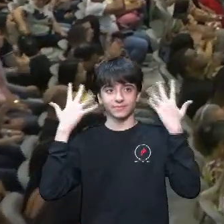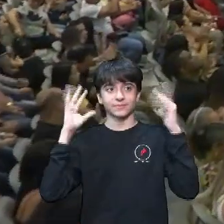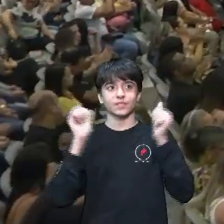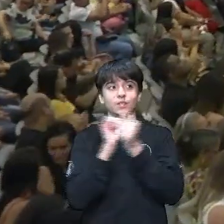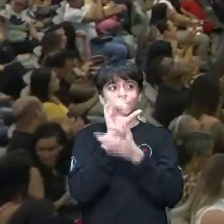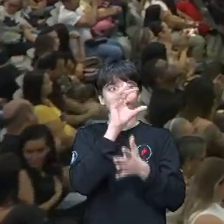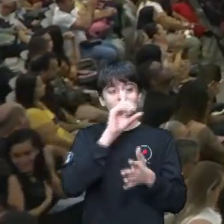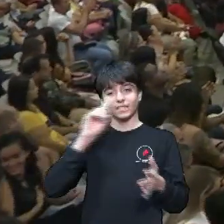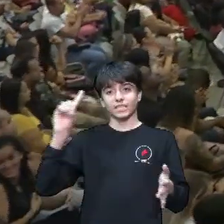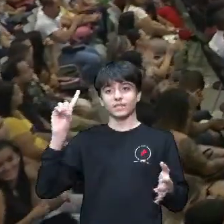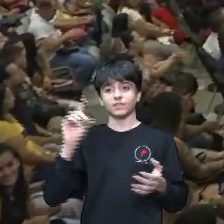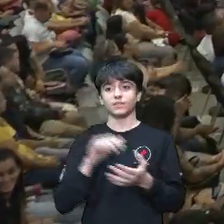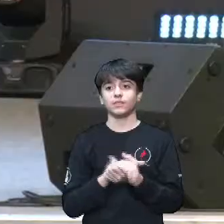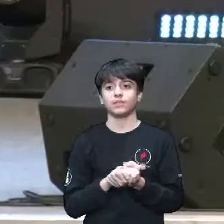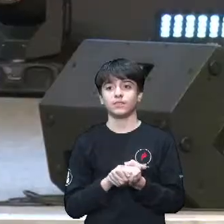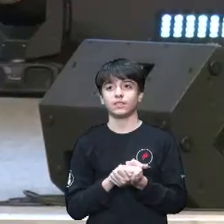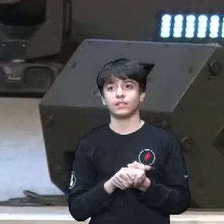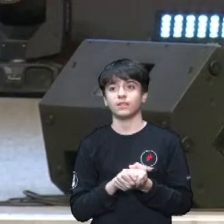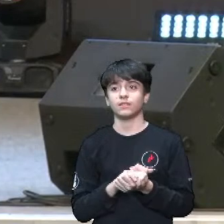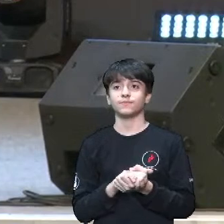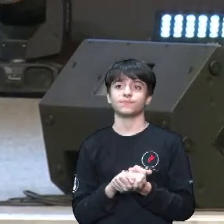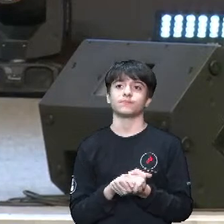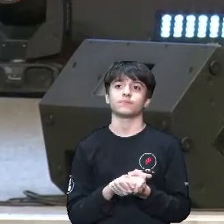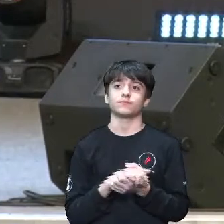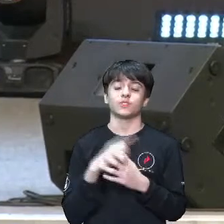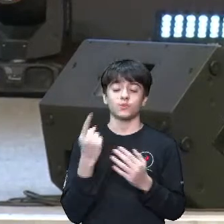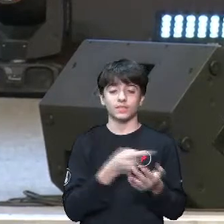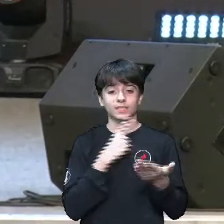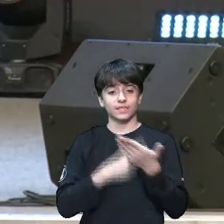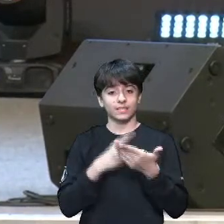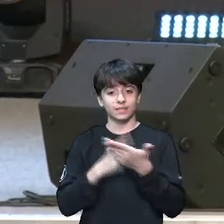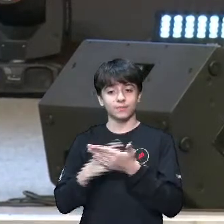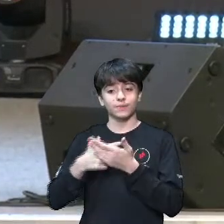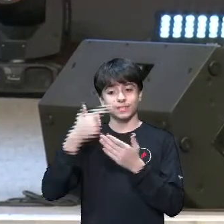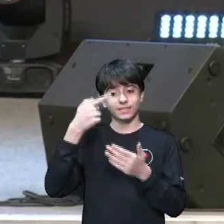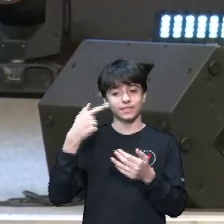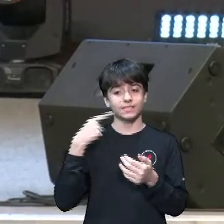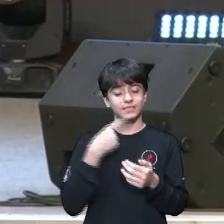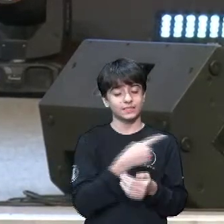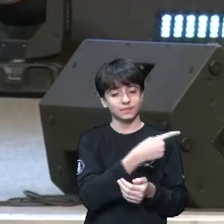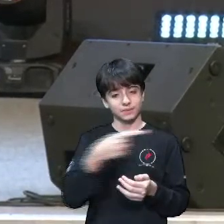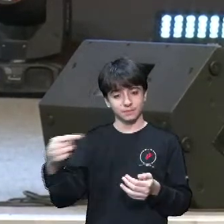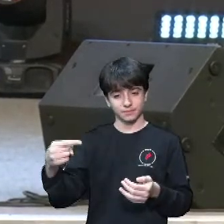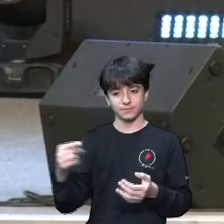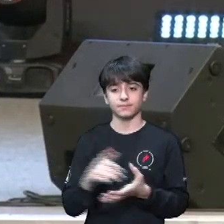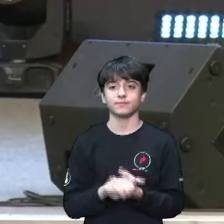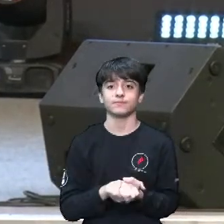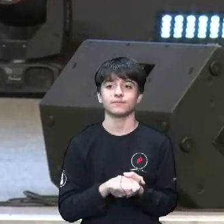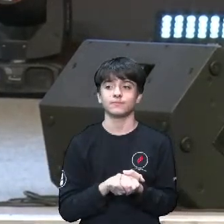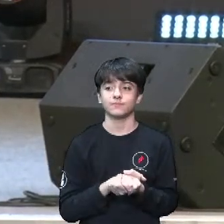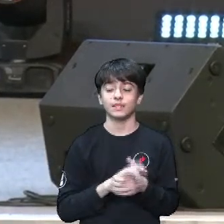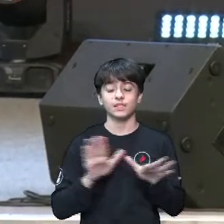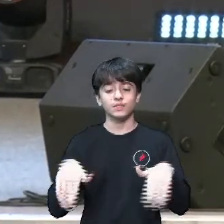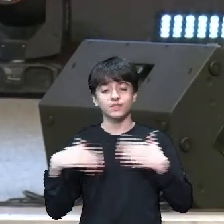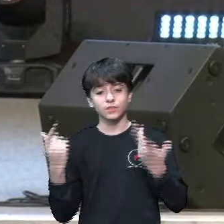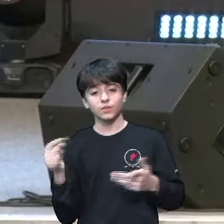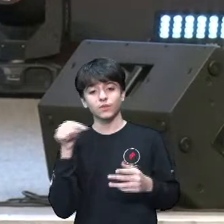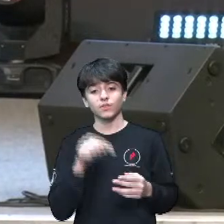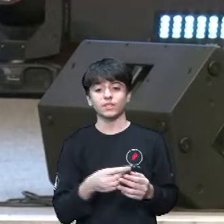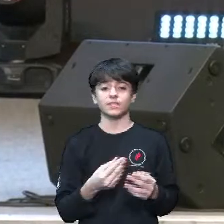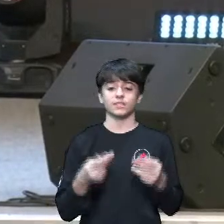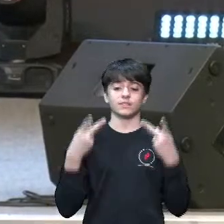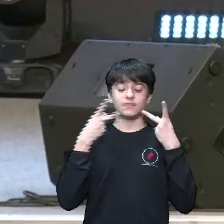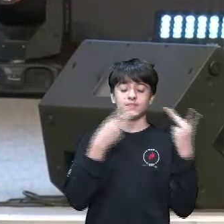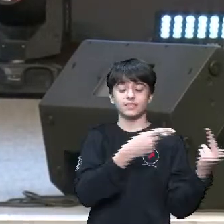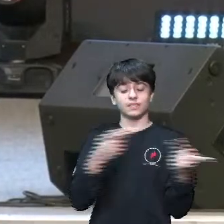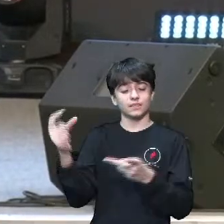Glória a Deus. Como eu disse, a nossa campanha consiste em 7 semanas consecutivas. De repente, você que está aqui, veio visitando através